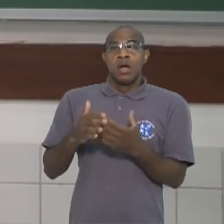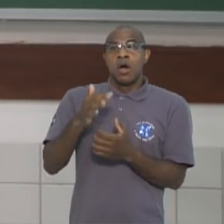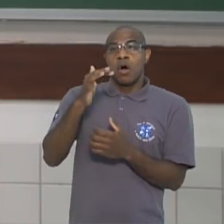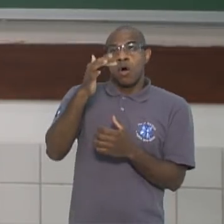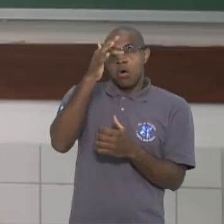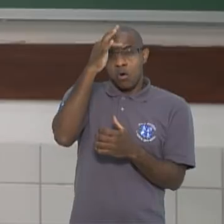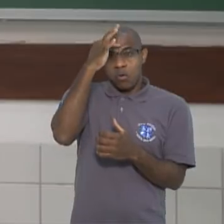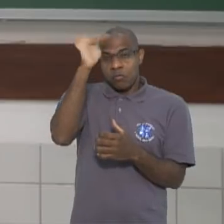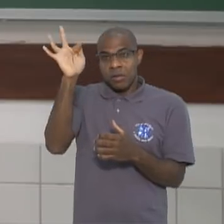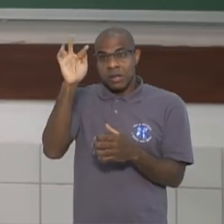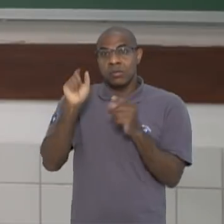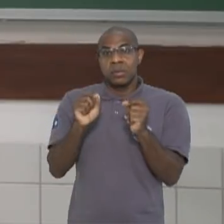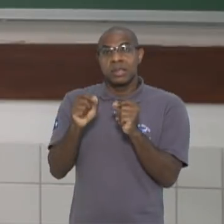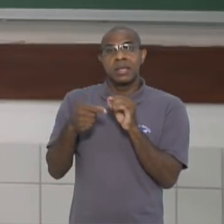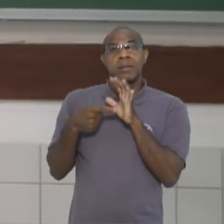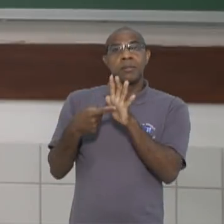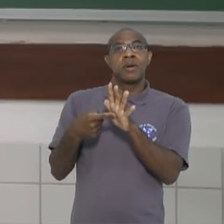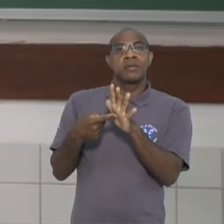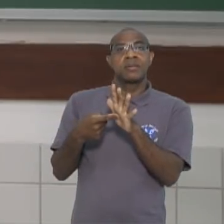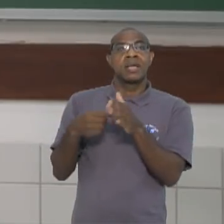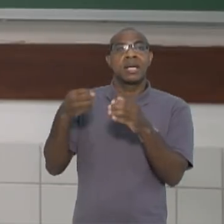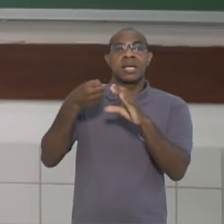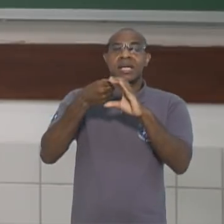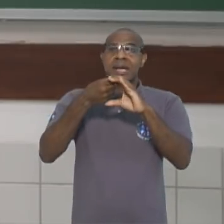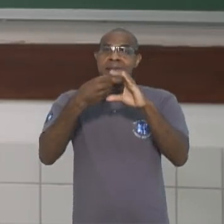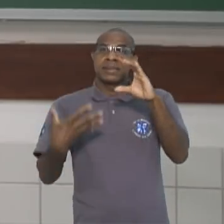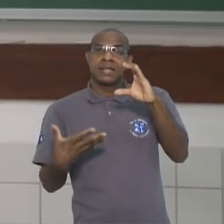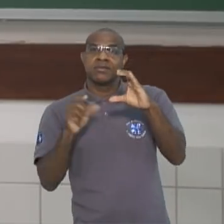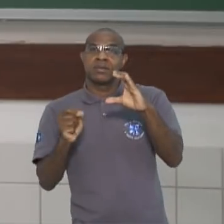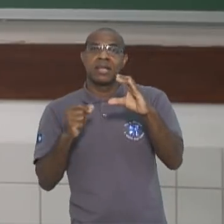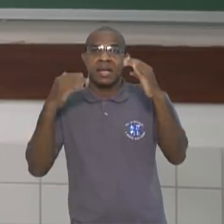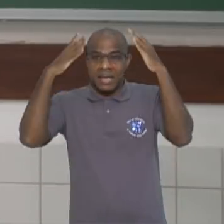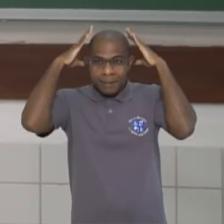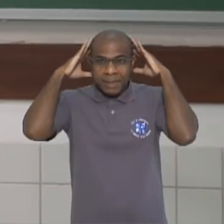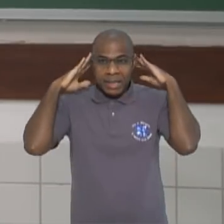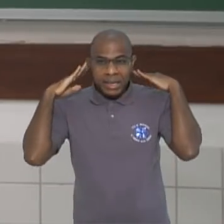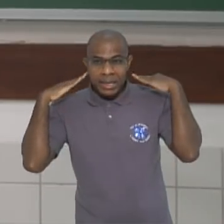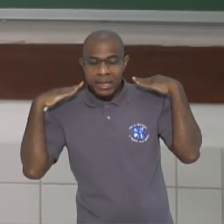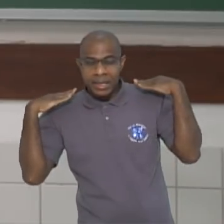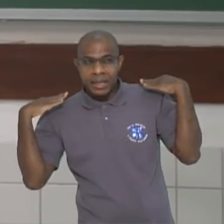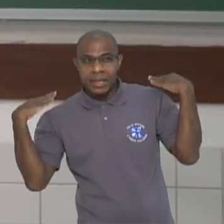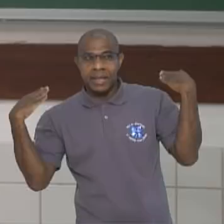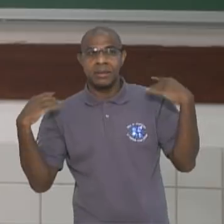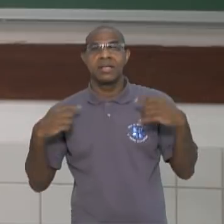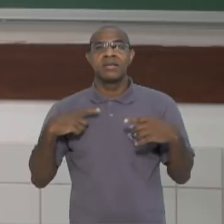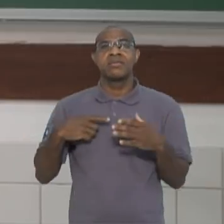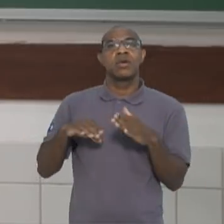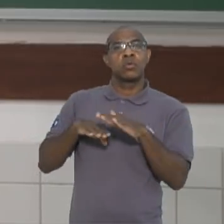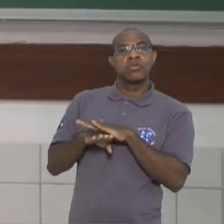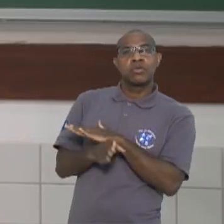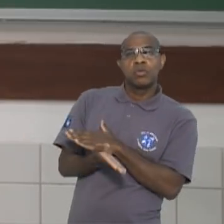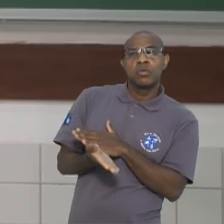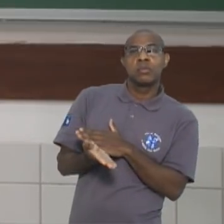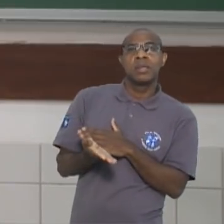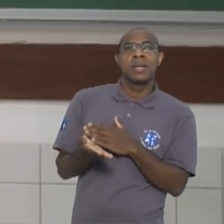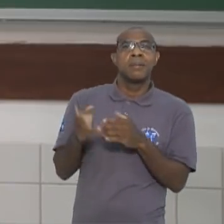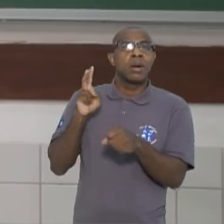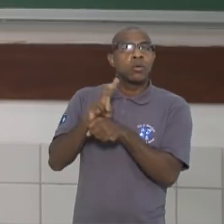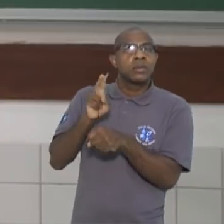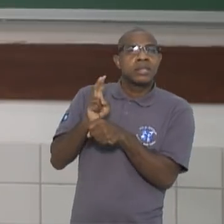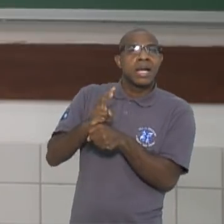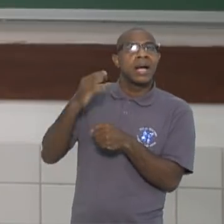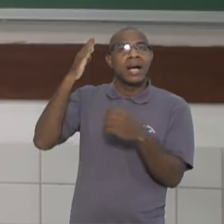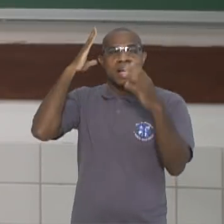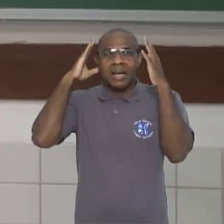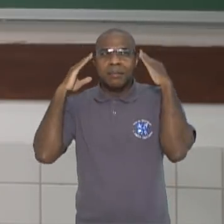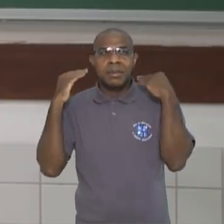merovingia, pelo cabelo alongado. Né? Cabelo preto, longo, todo uriçado. Eles não tinham costume de cuidar do cabelo, hidratar o cabelo,